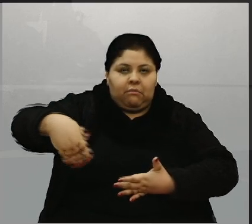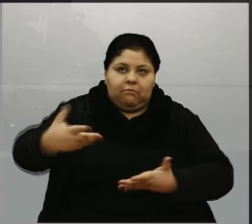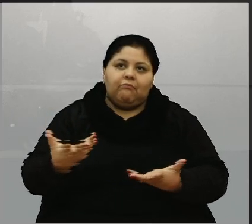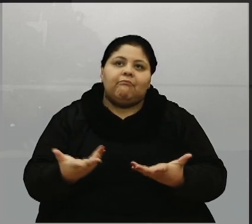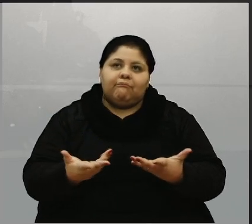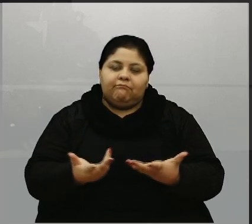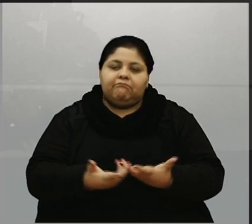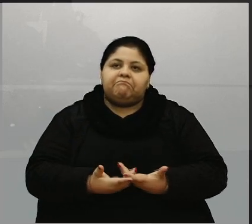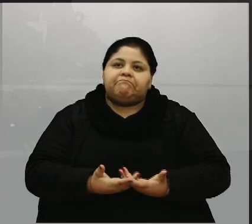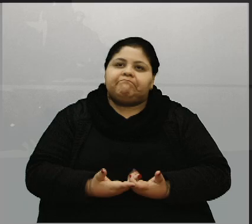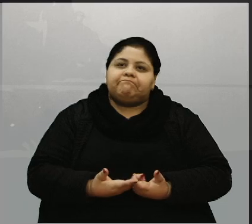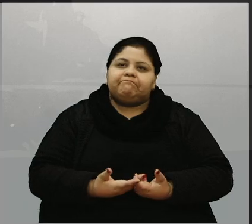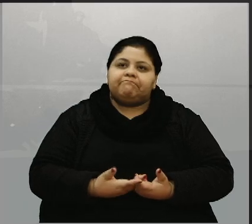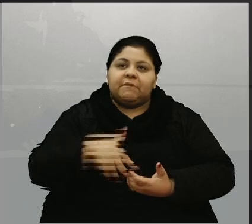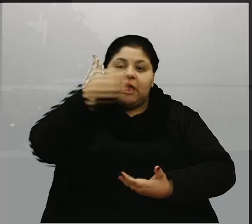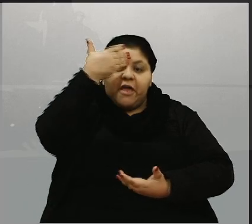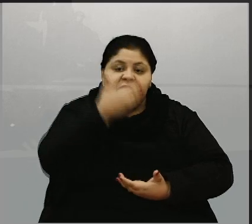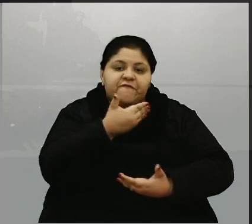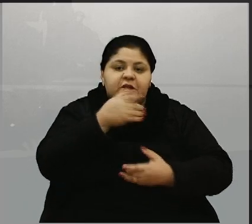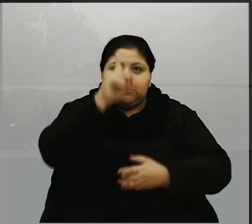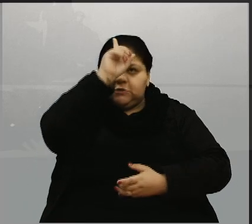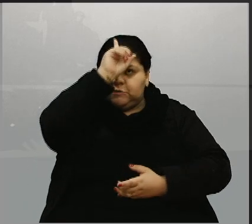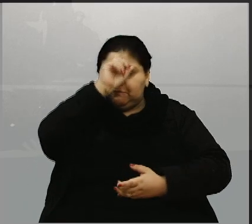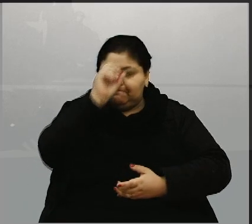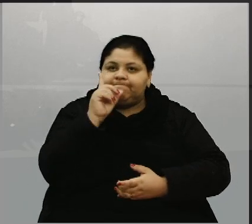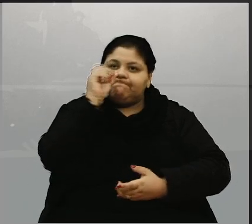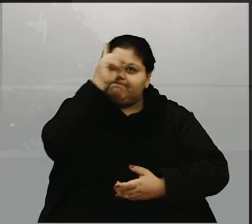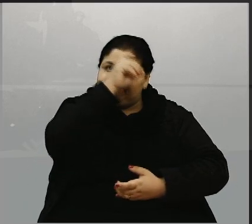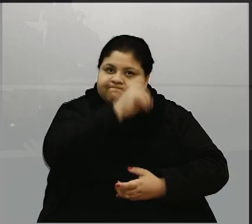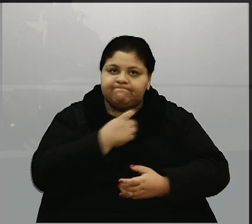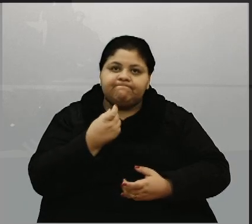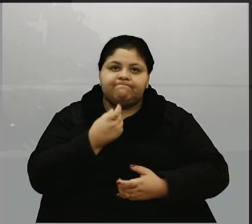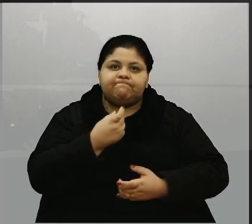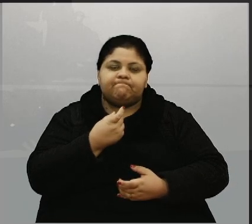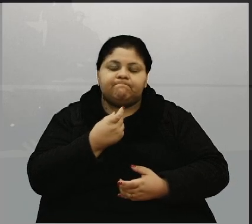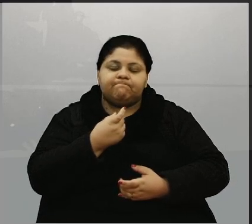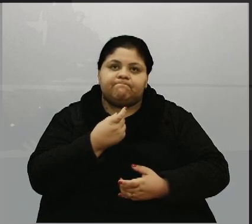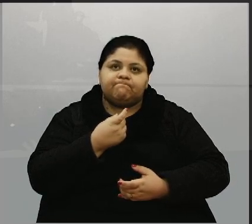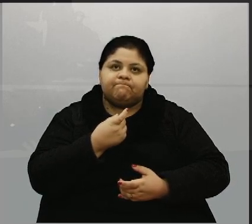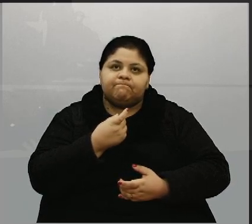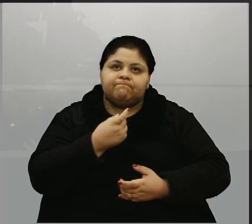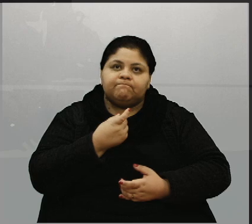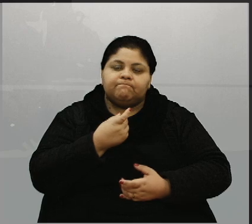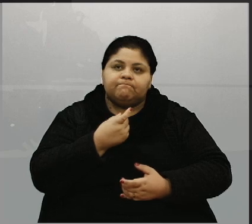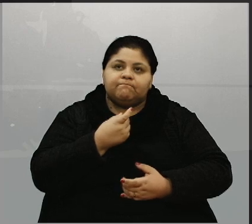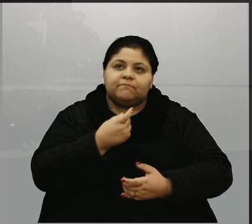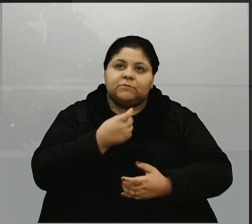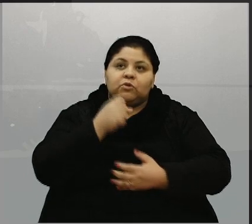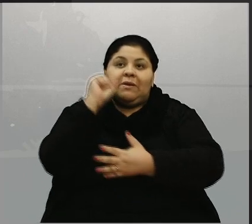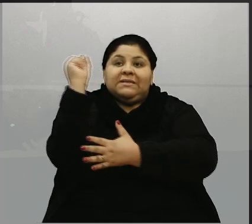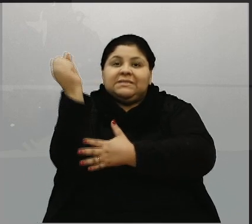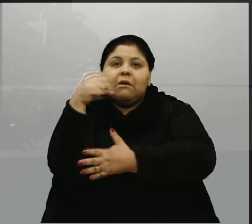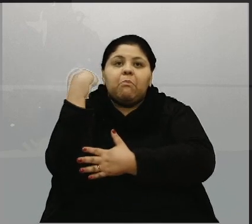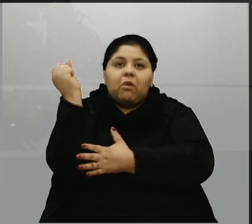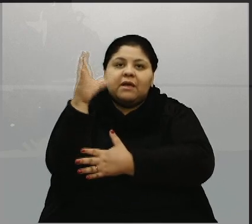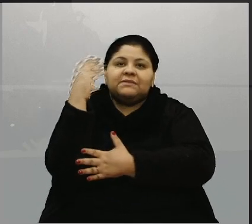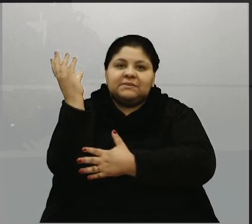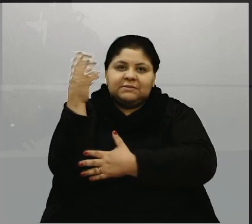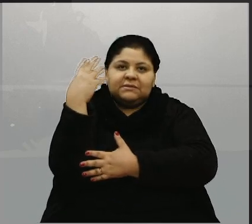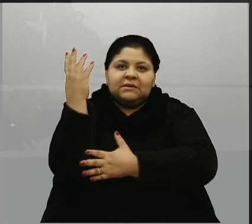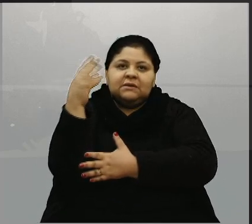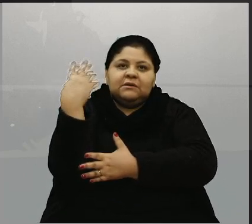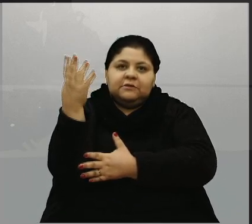porque é frente de hospital, é uma dificuldade, inclusive, com a situação das ambulâncias e tudo aquilo